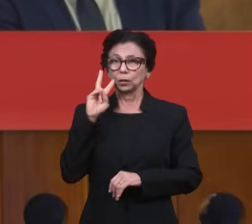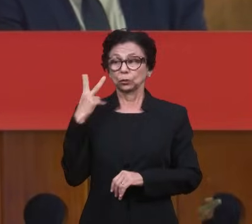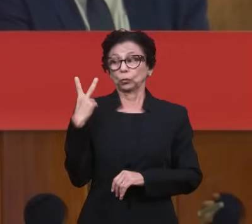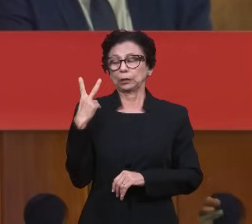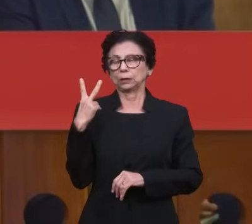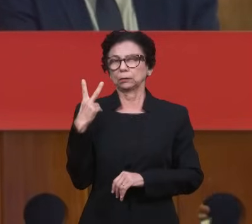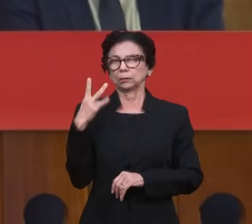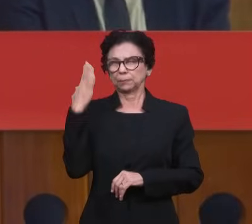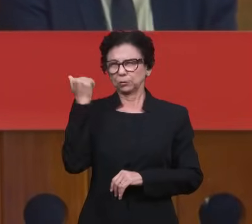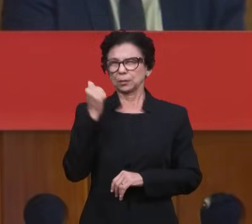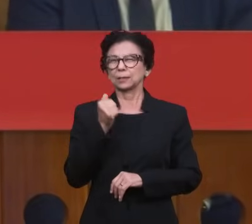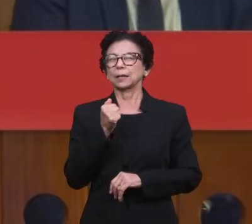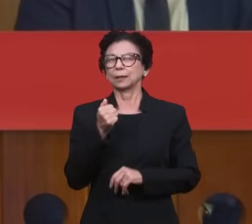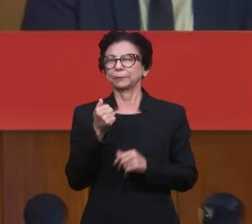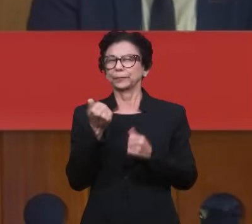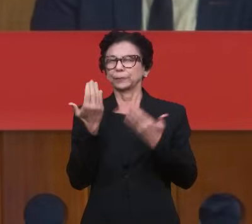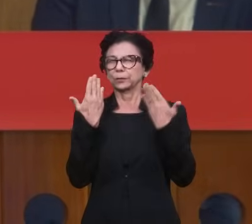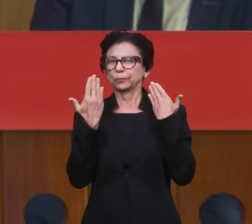fazendo careta aí.